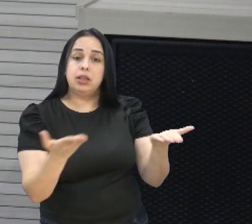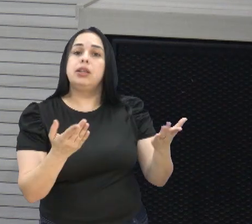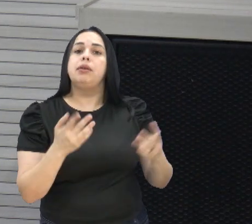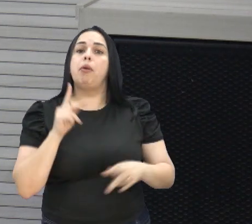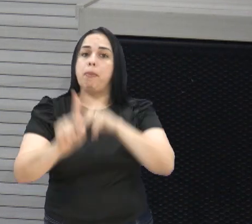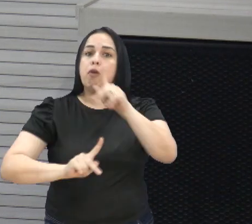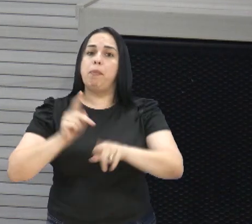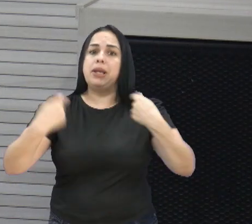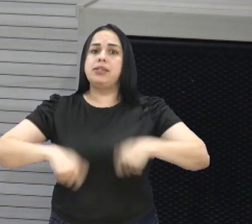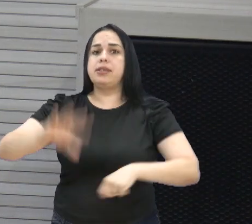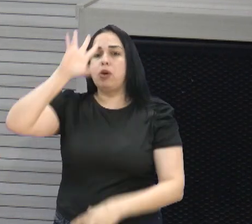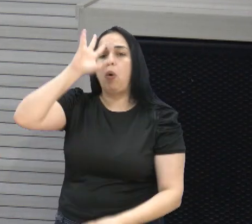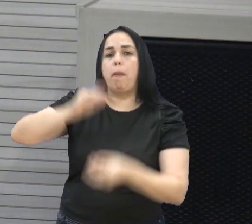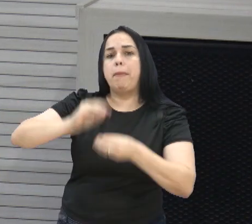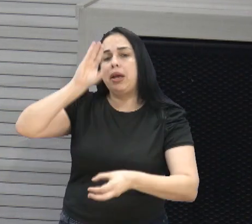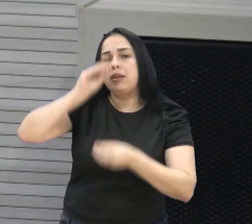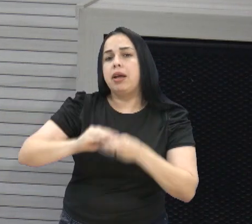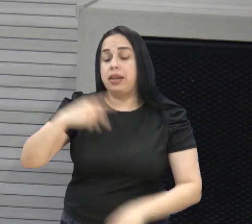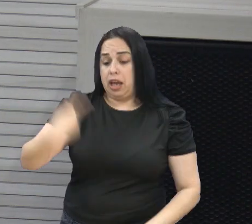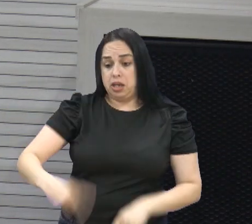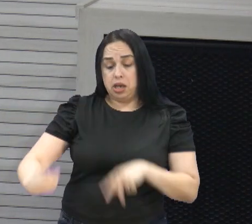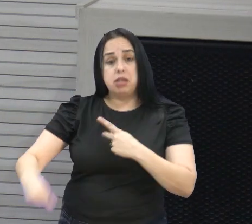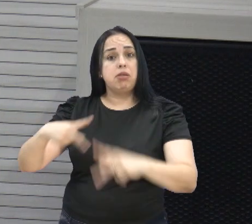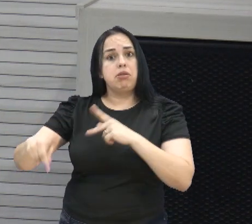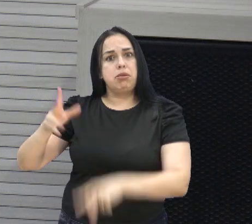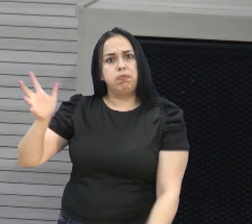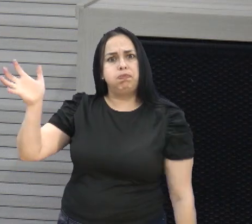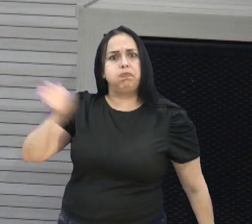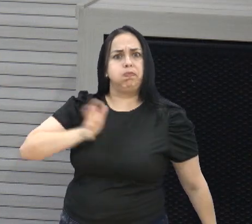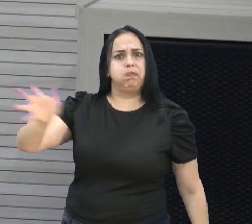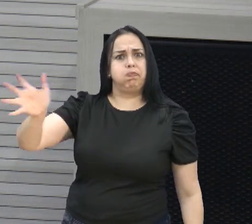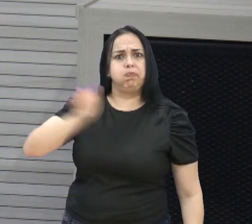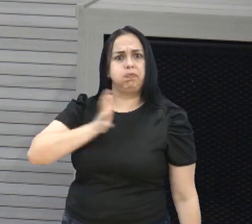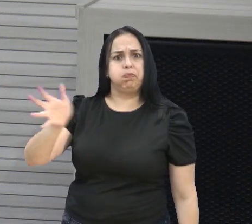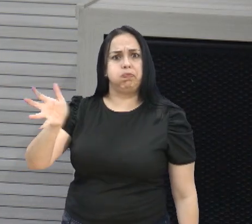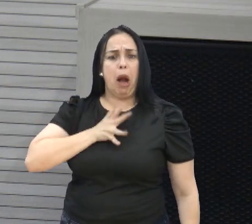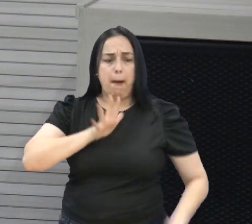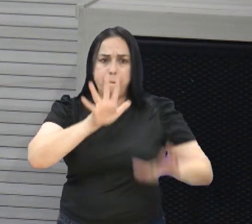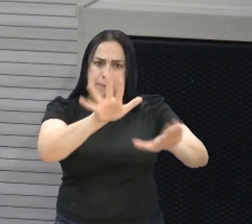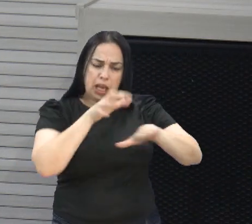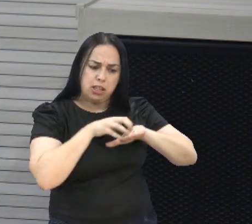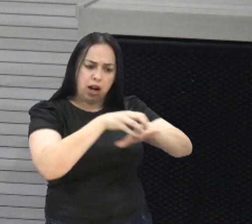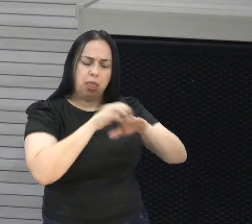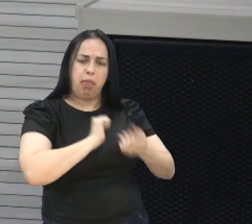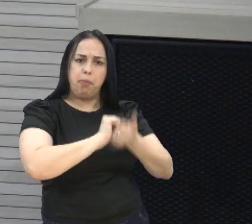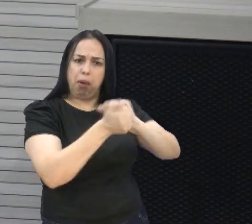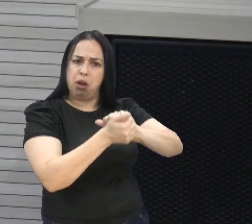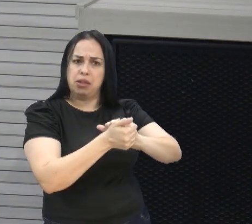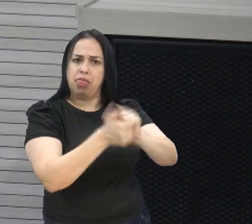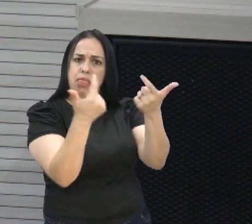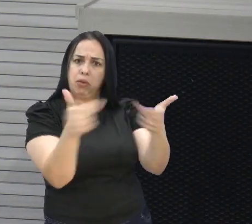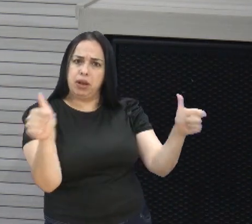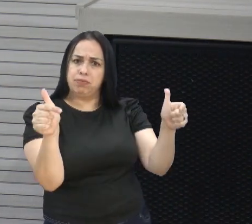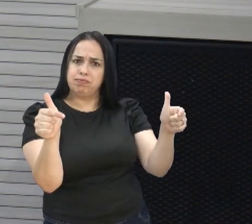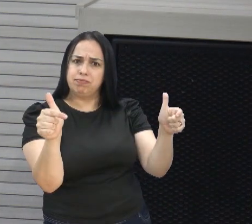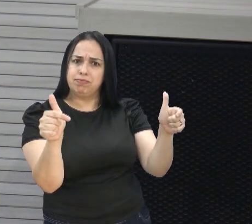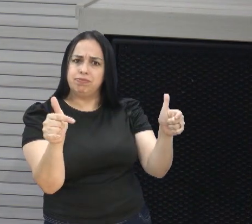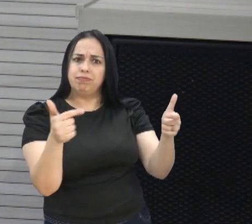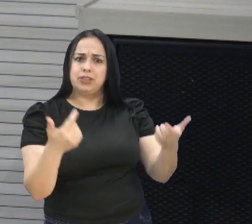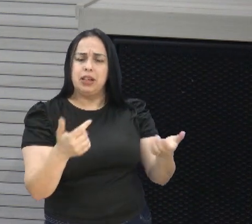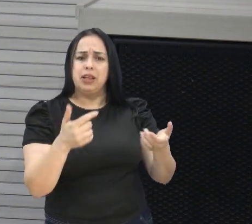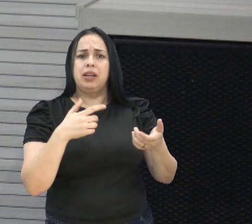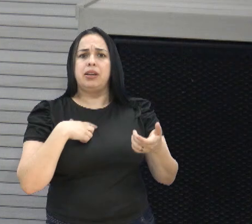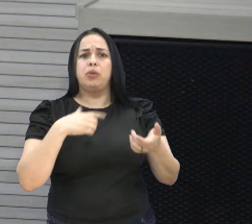tem que saber que numa cidade rica que nem São José dos Campos, nega-se transporte para crianças com